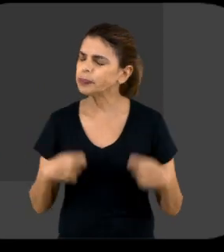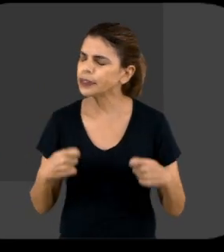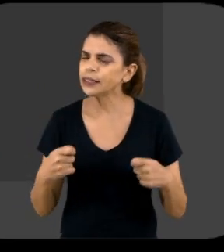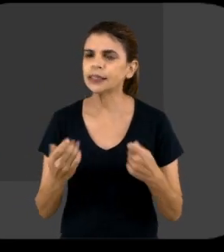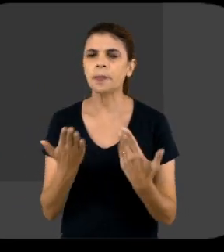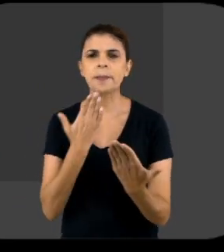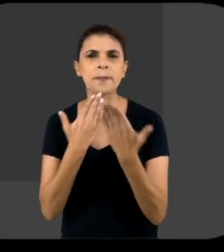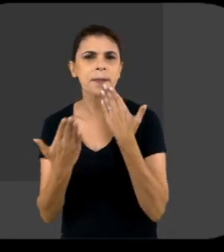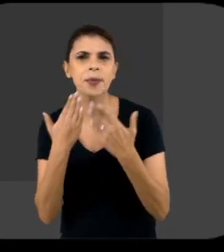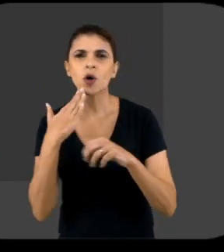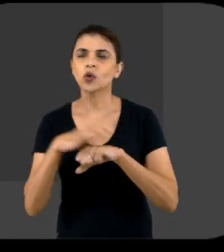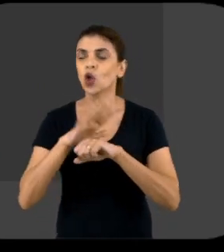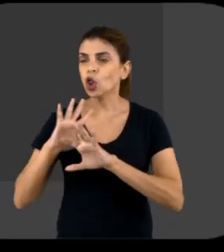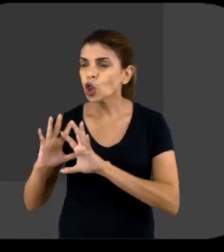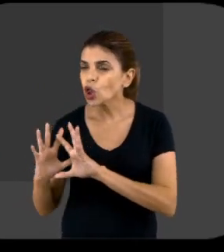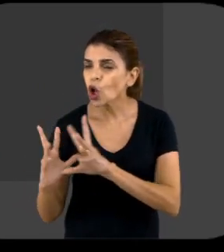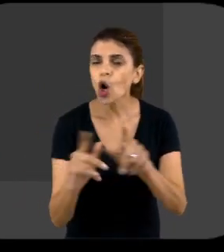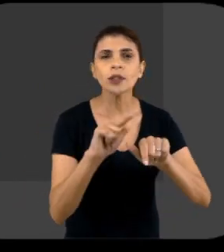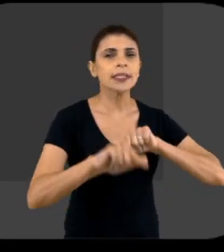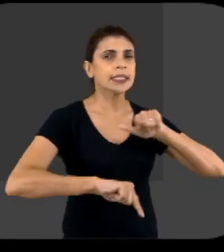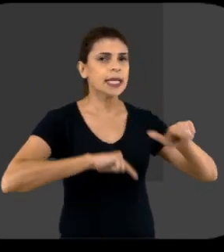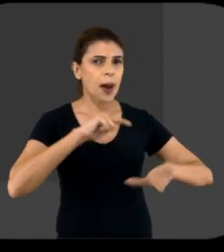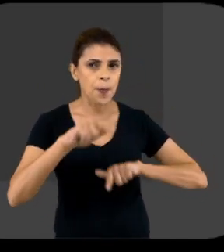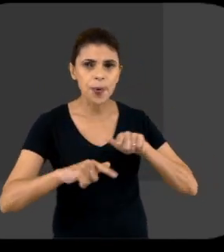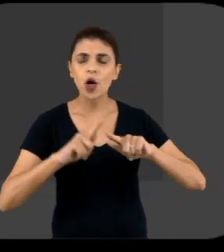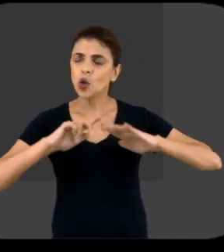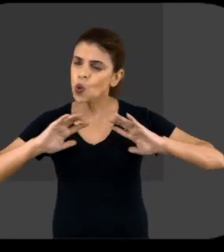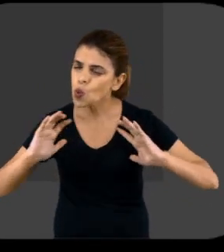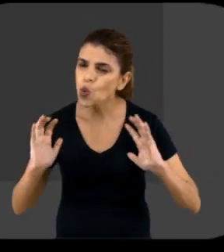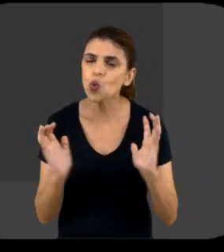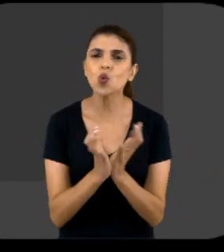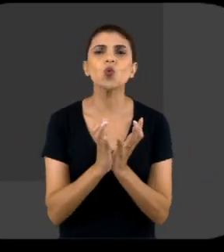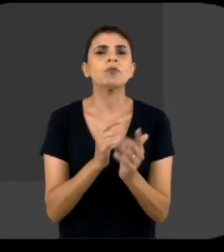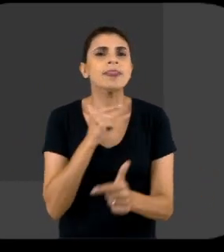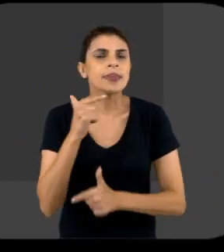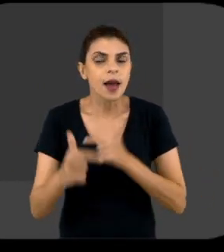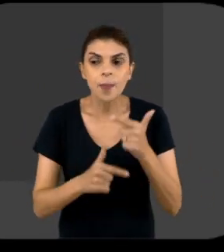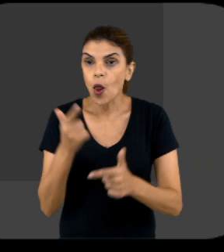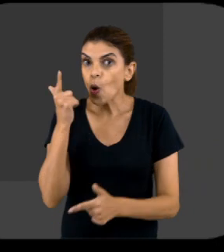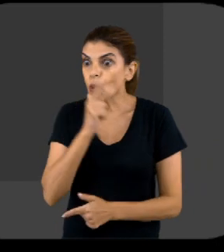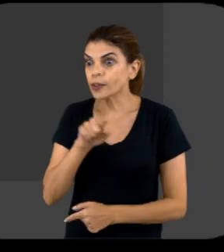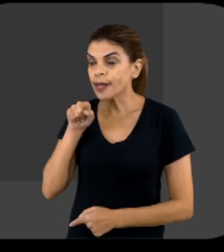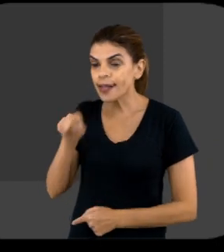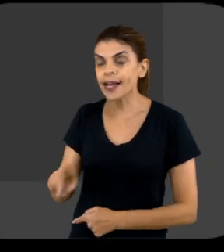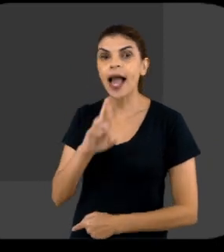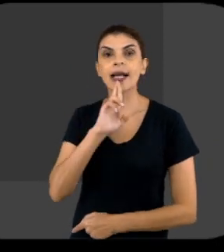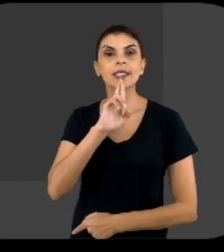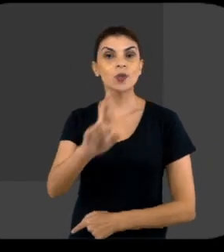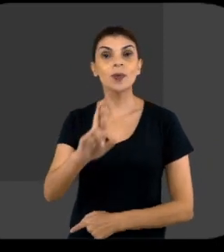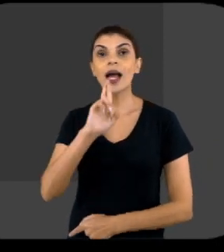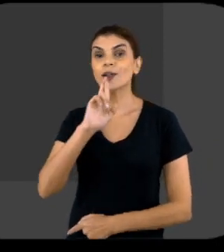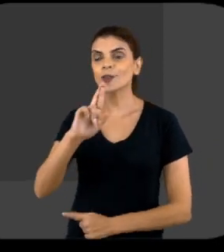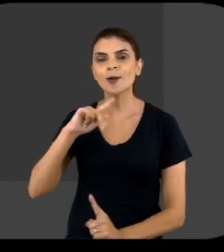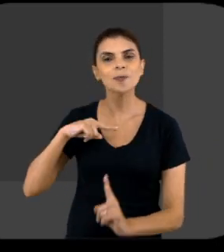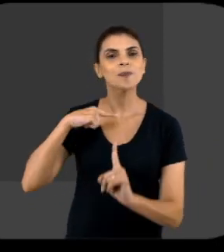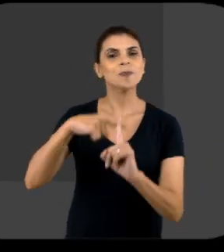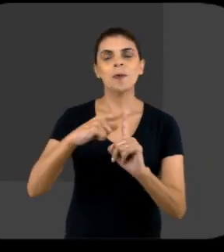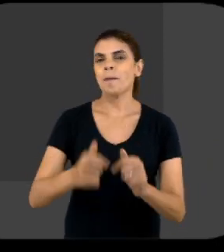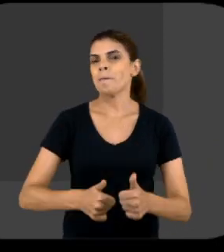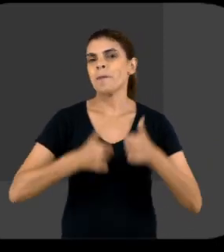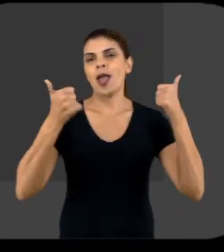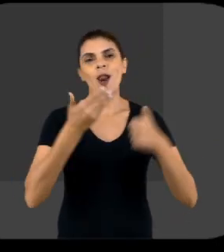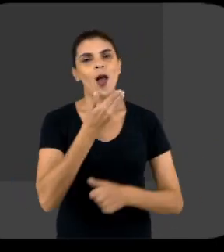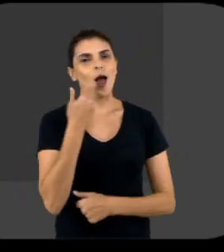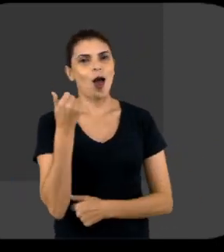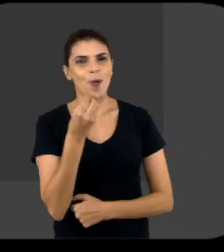ser de que todo o trabalho que eu executo vai gerar um produto, e esse produto tem que ser o melhor